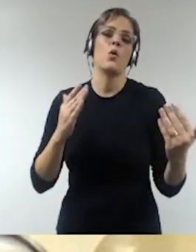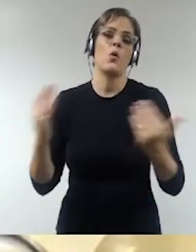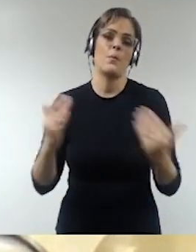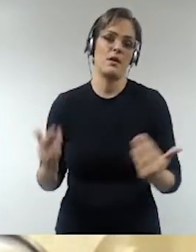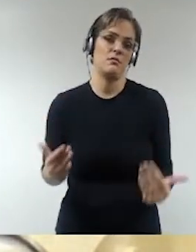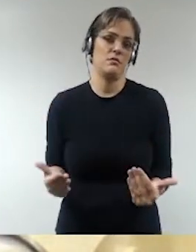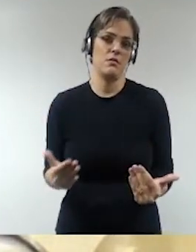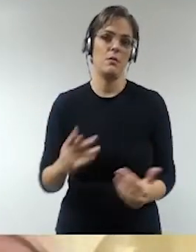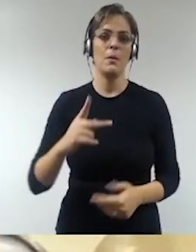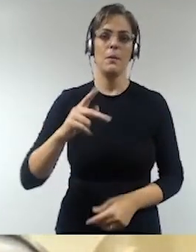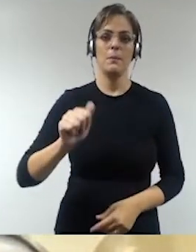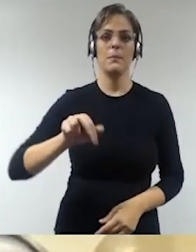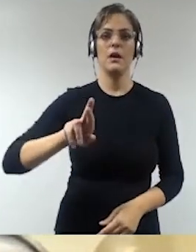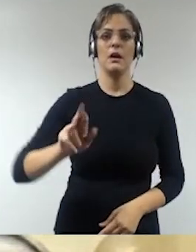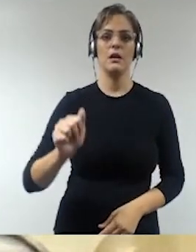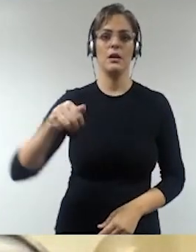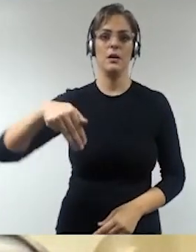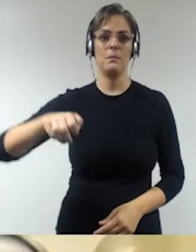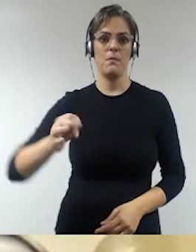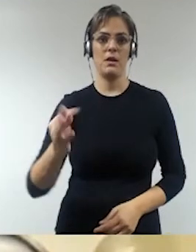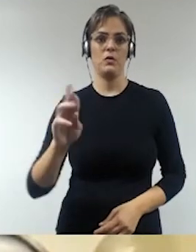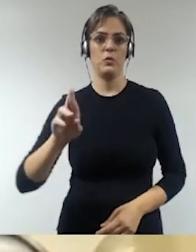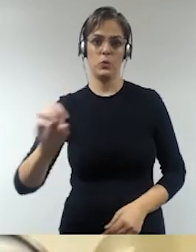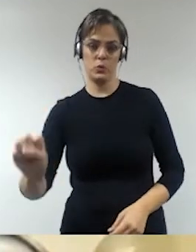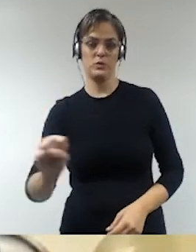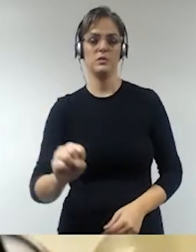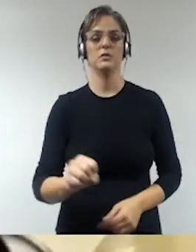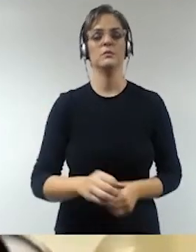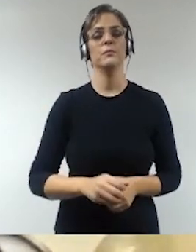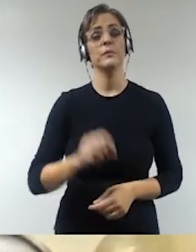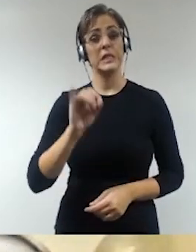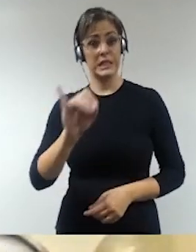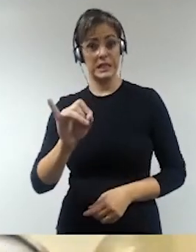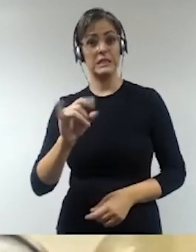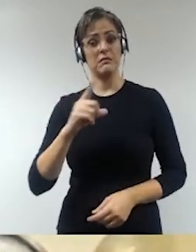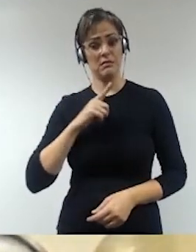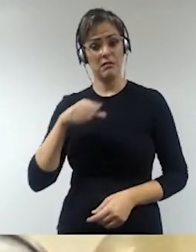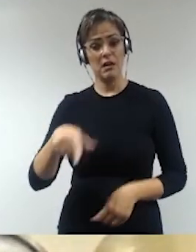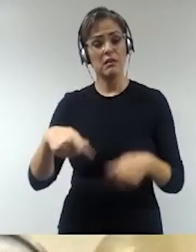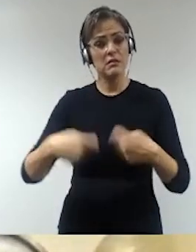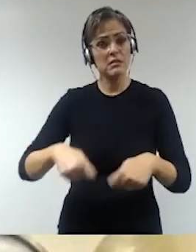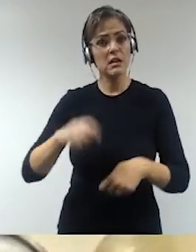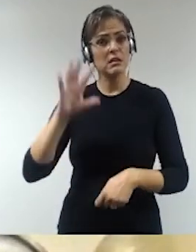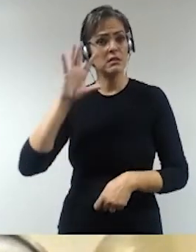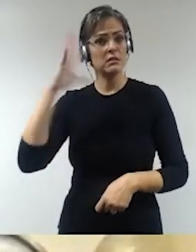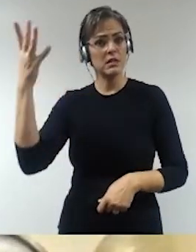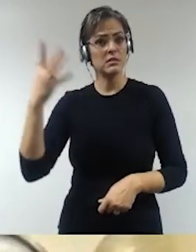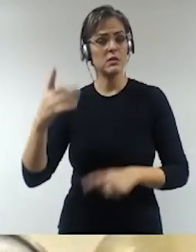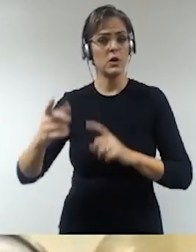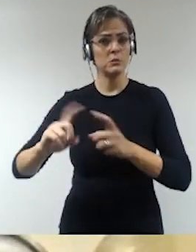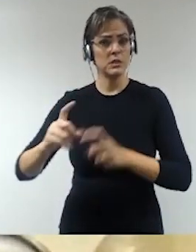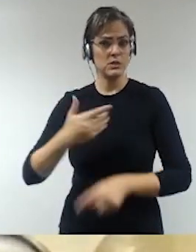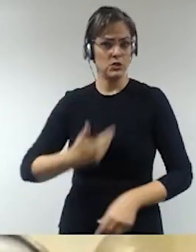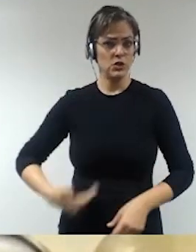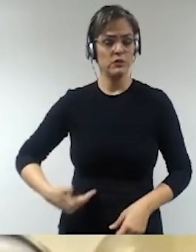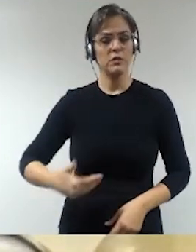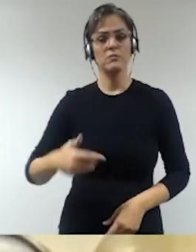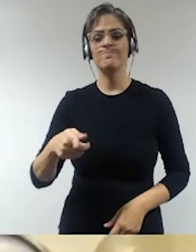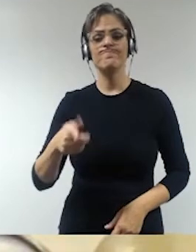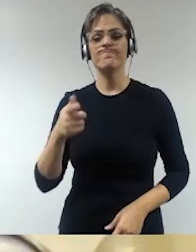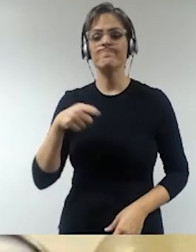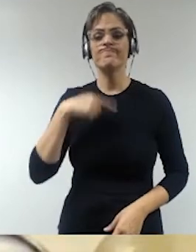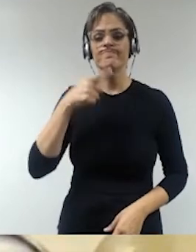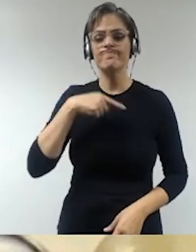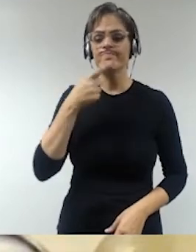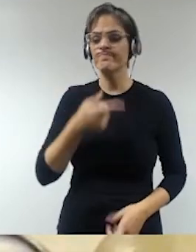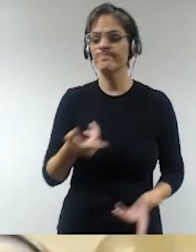né? E nós poderíamos até afirmar que, quando eu estou diante de uma decisão no âmbito do Estado administrativo, onde eu não consigo